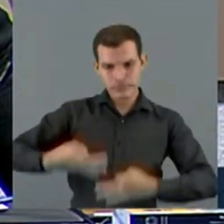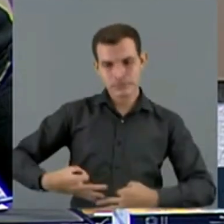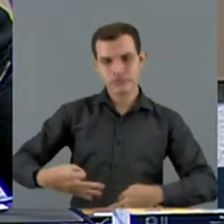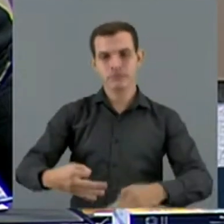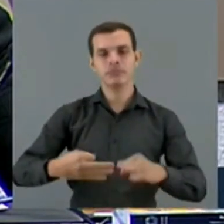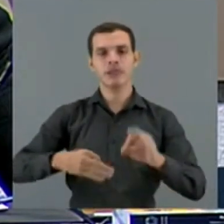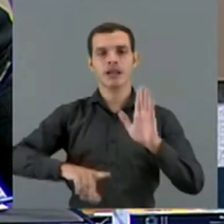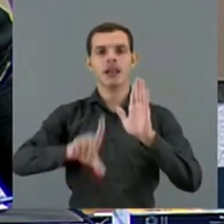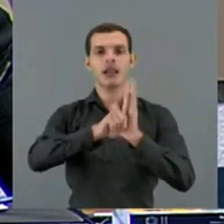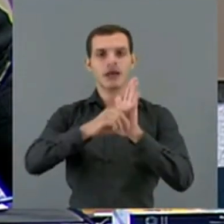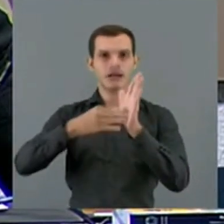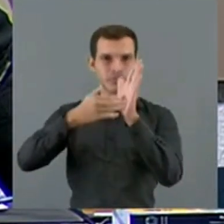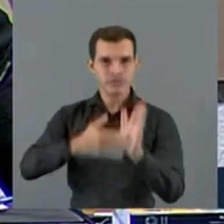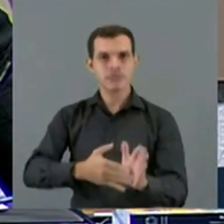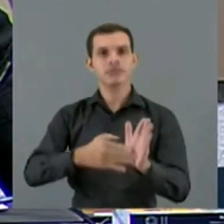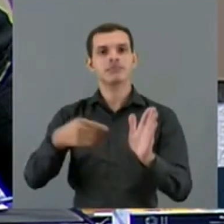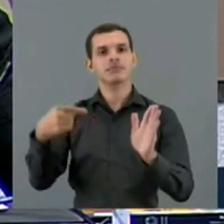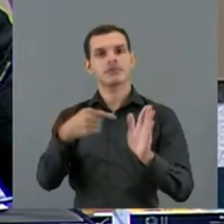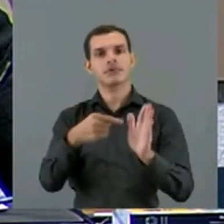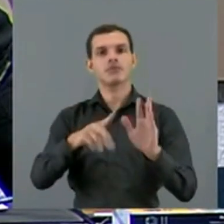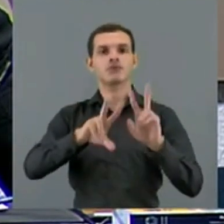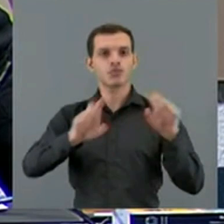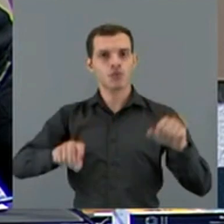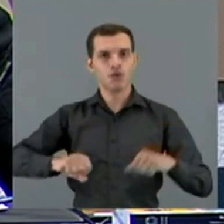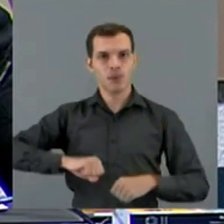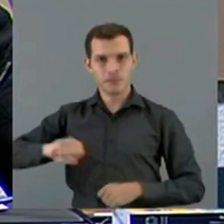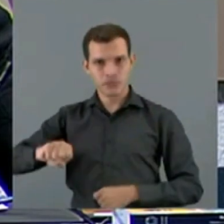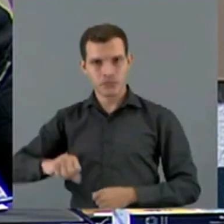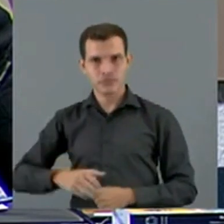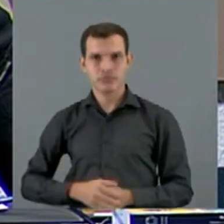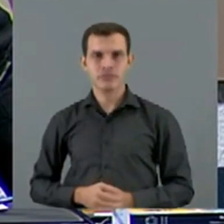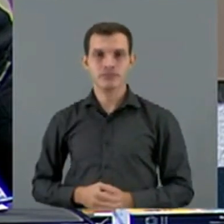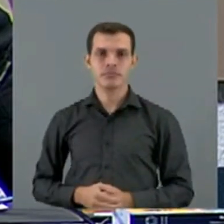disciplinar com relação ao aborto.